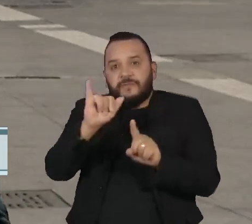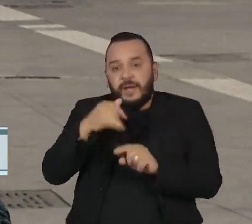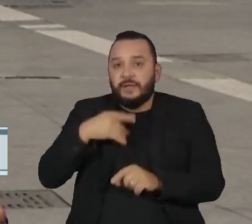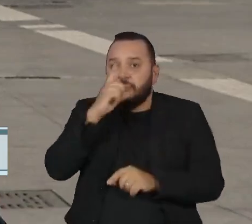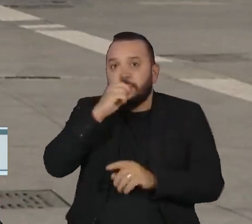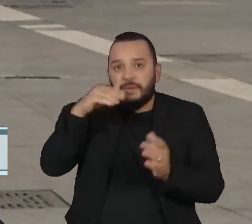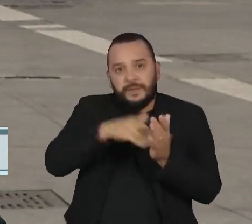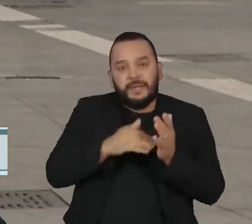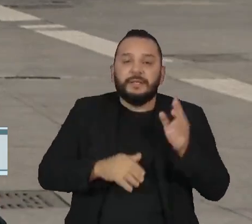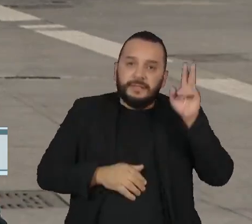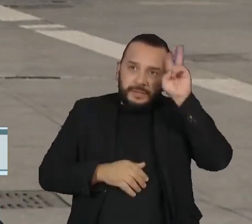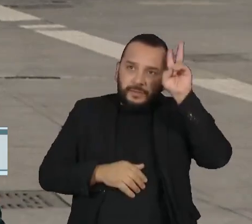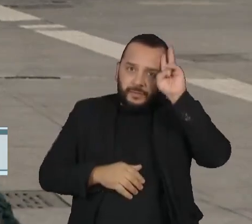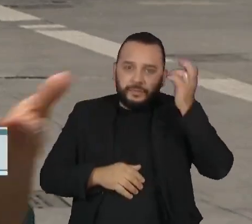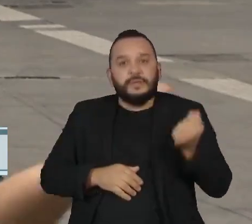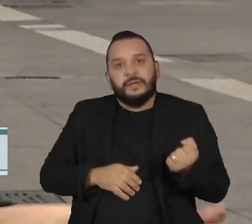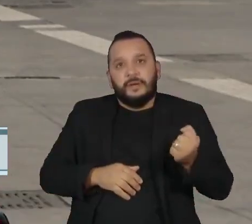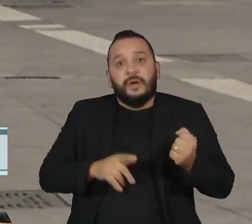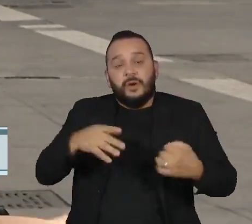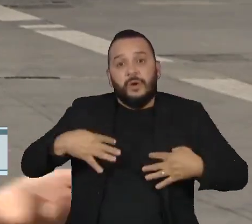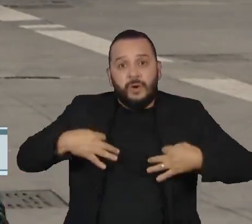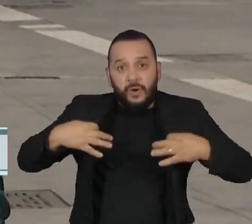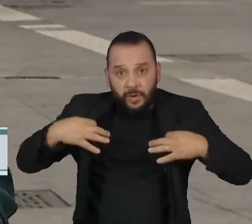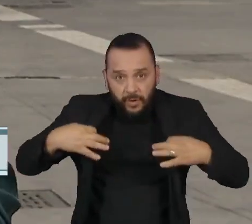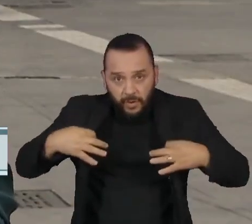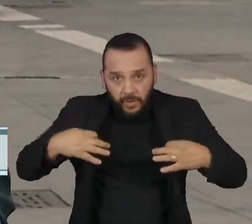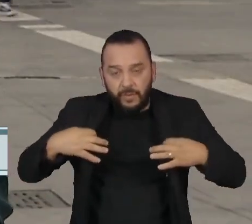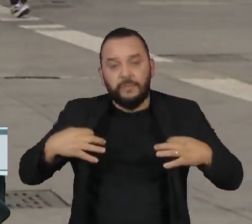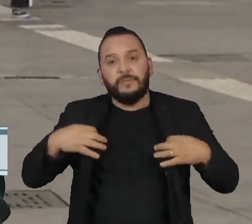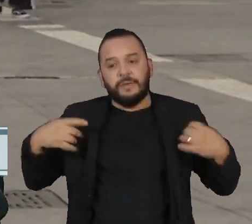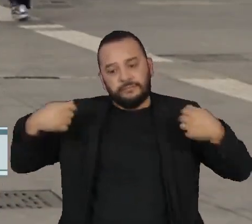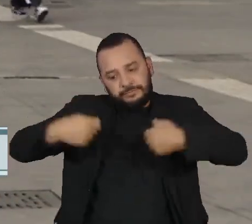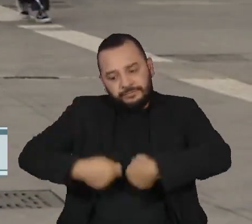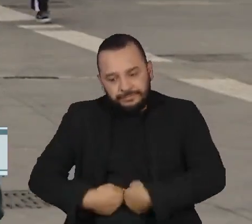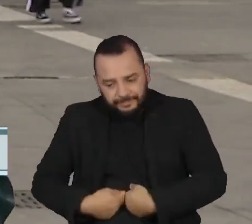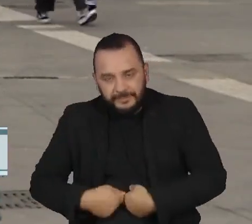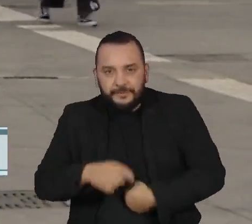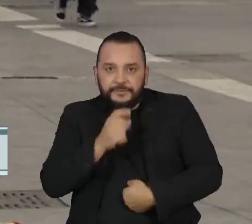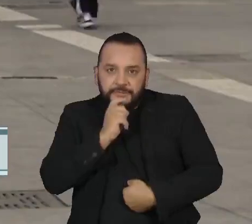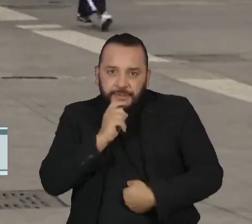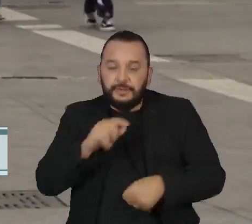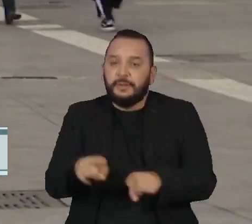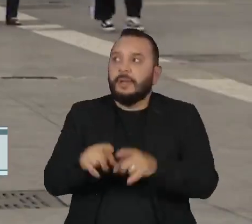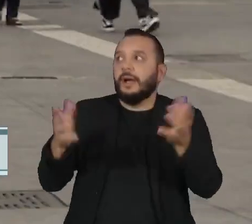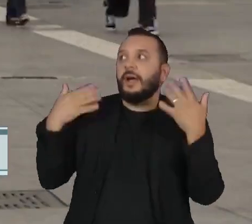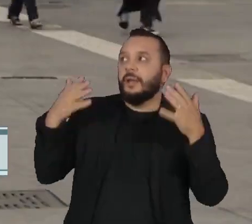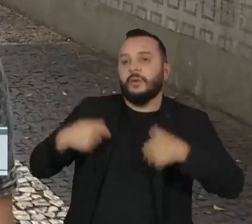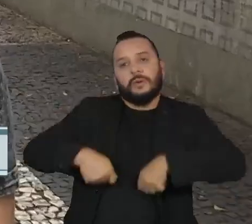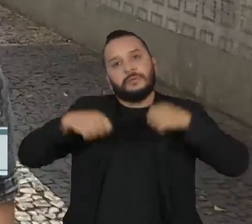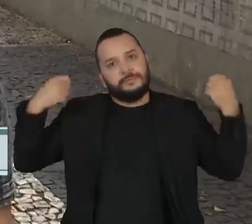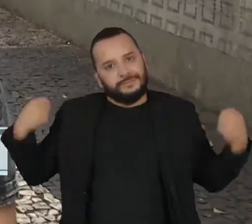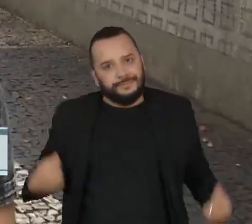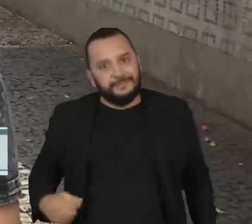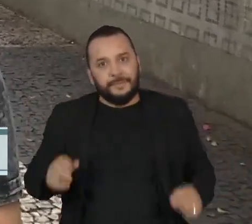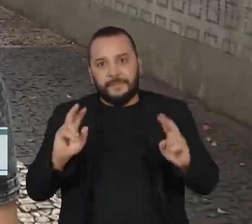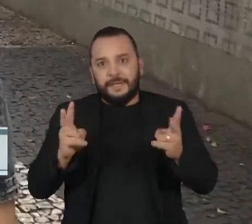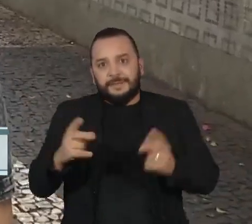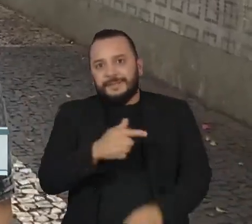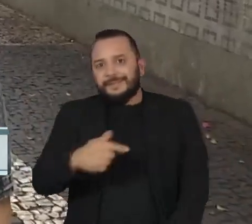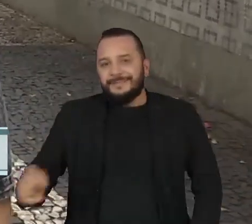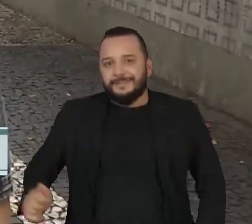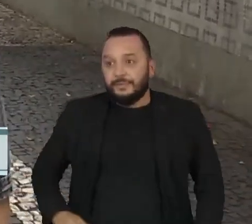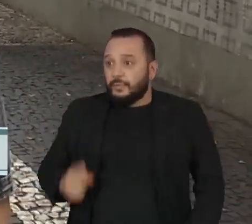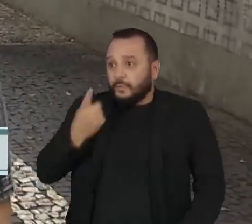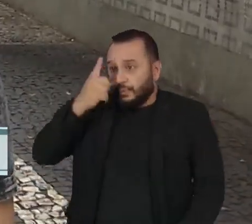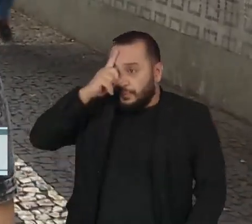segunda-feira e assim as roupas de inverno e de verão se revezam em uma mesma semana. Virou as 4 estações